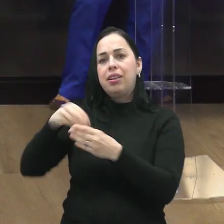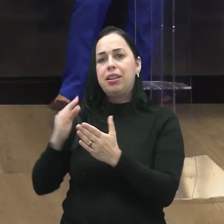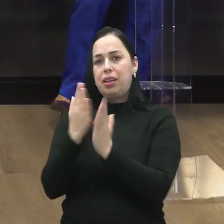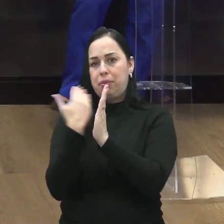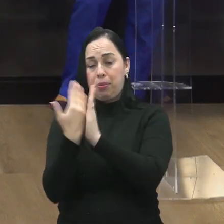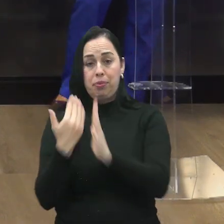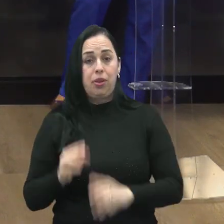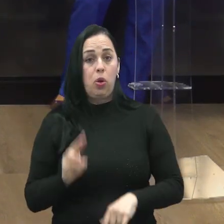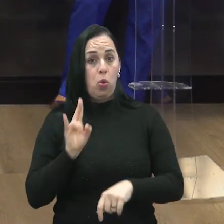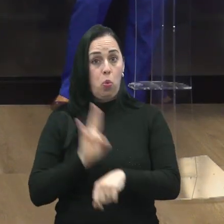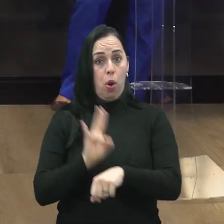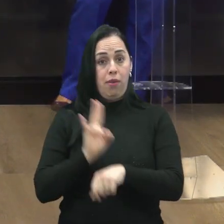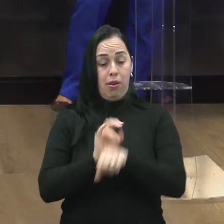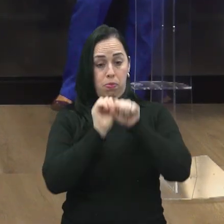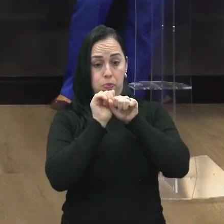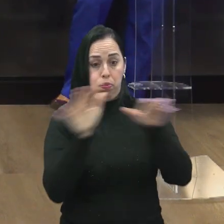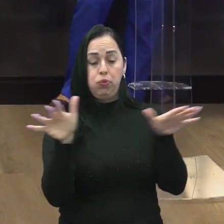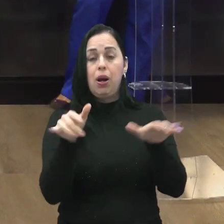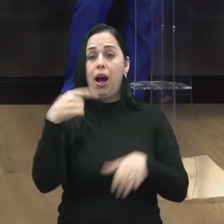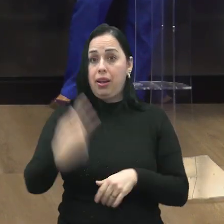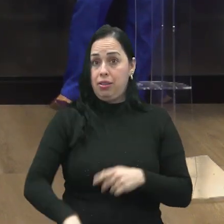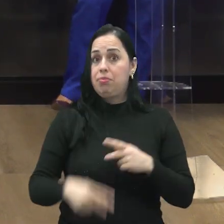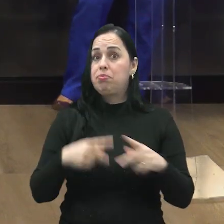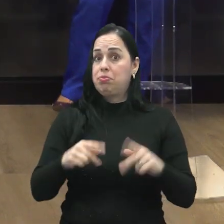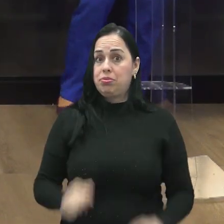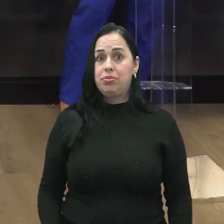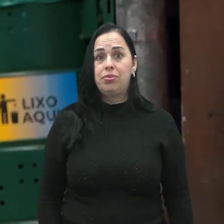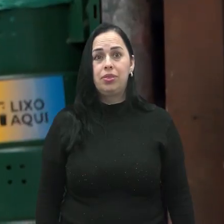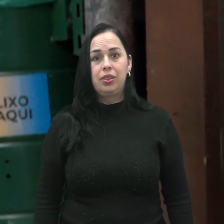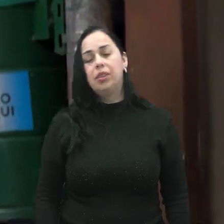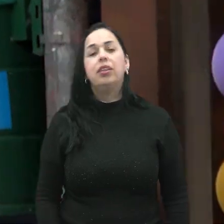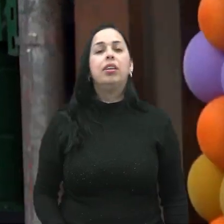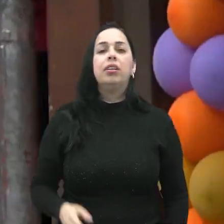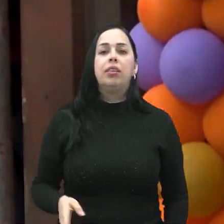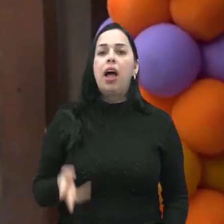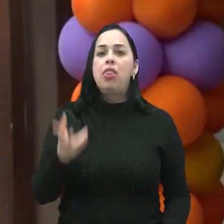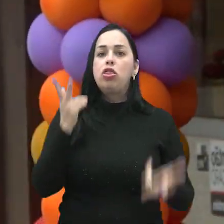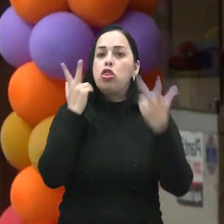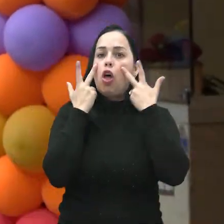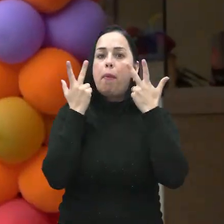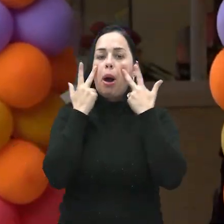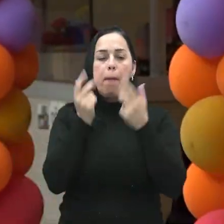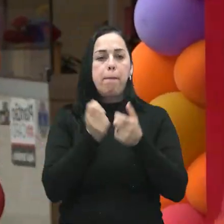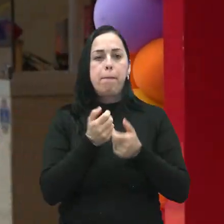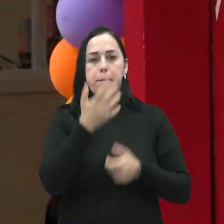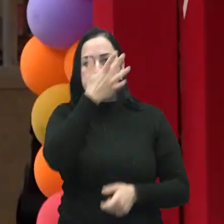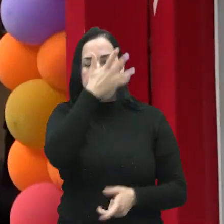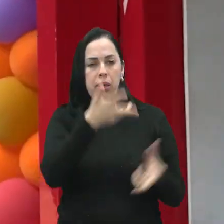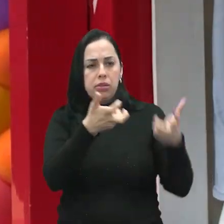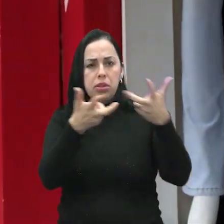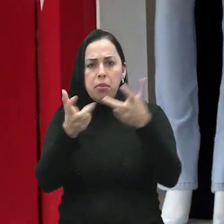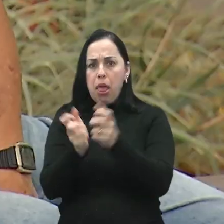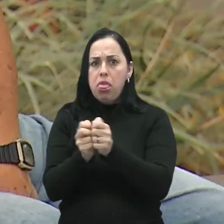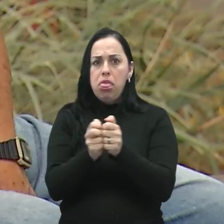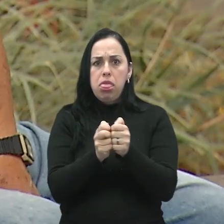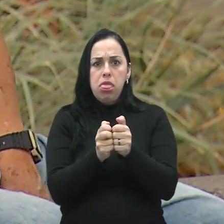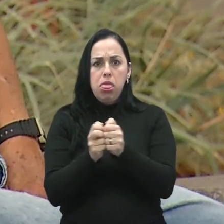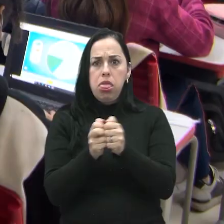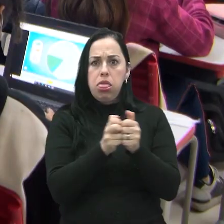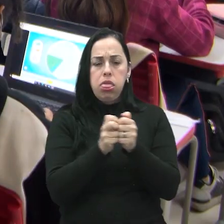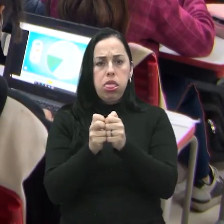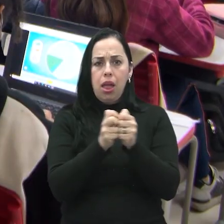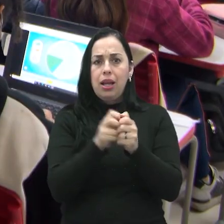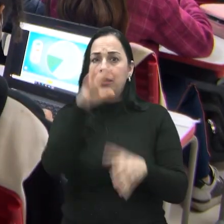o Wi-Fi público já alcança boa parte da população. É cada vez mais comum ver pessoas usando o celular em